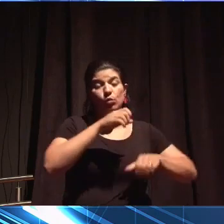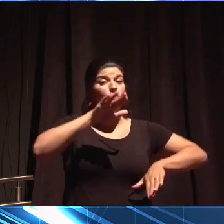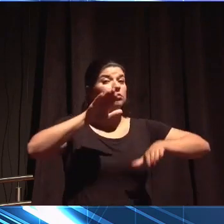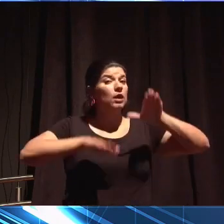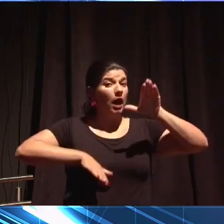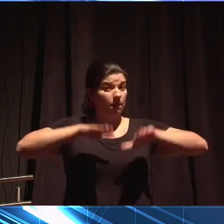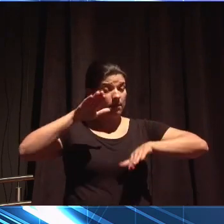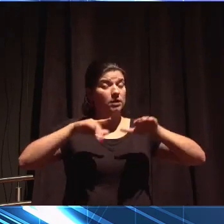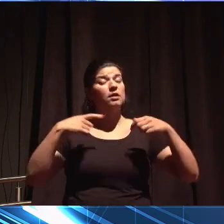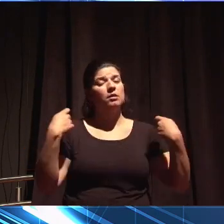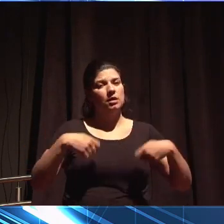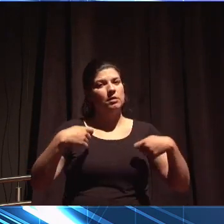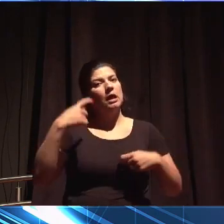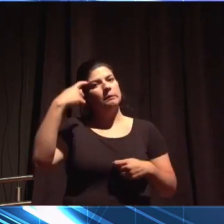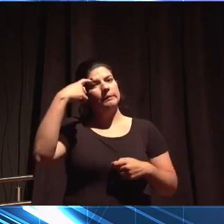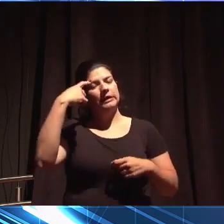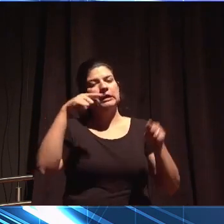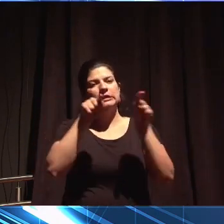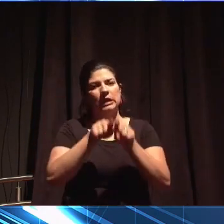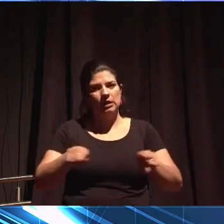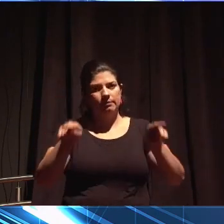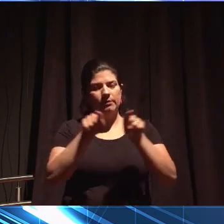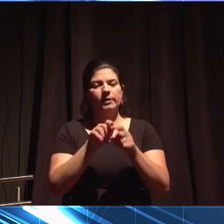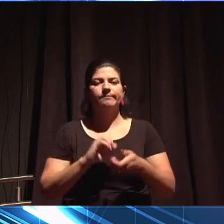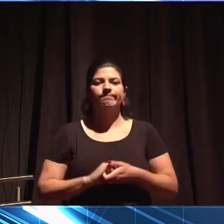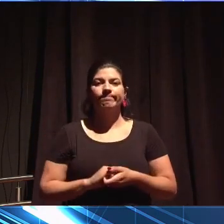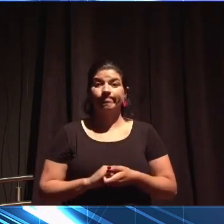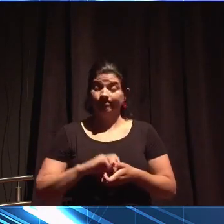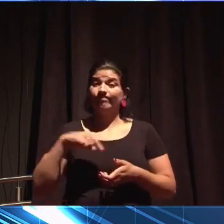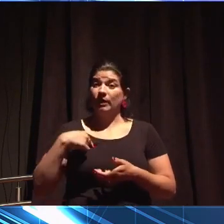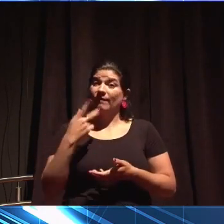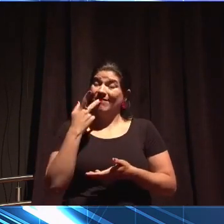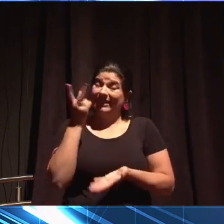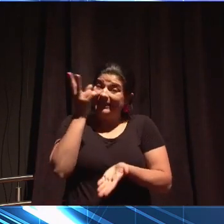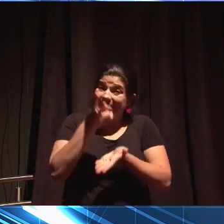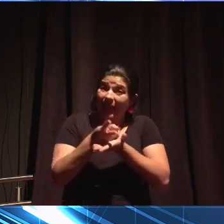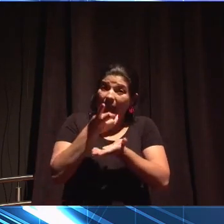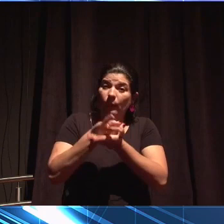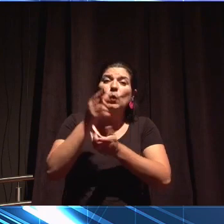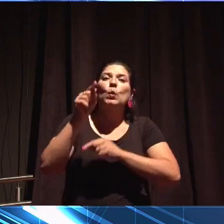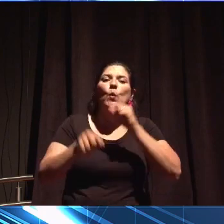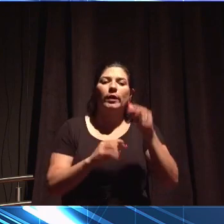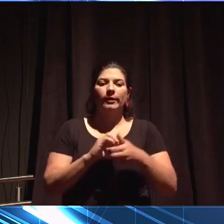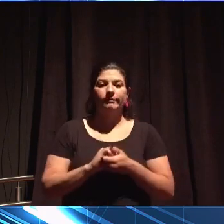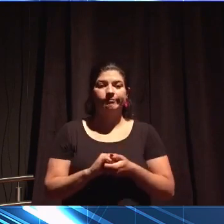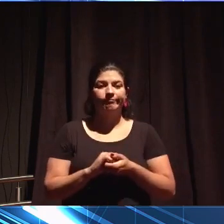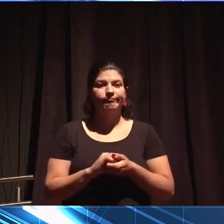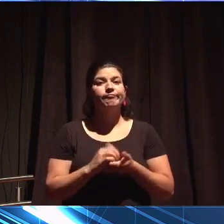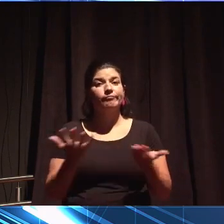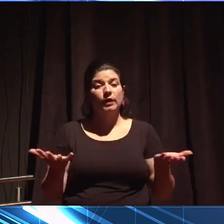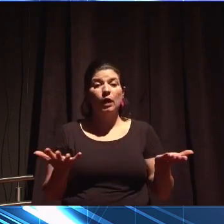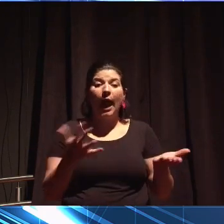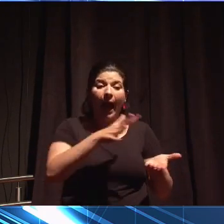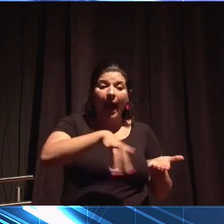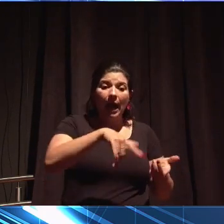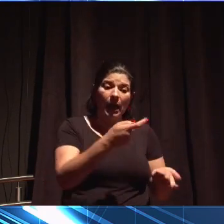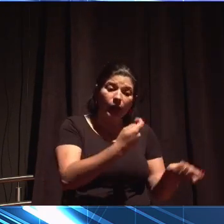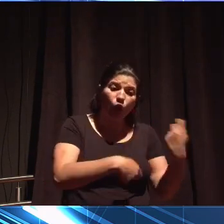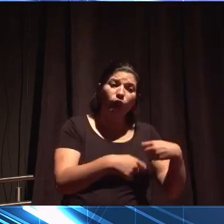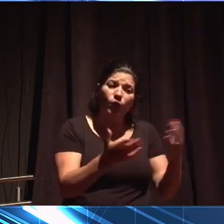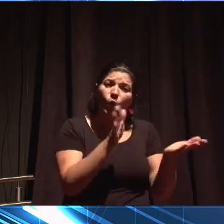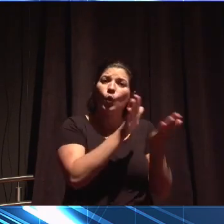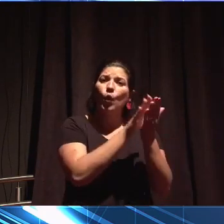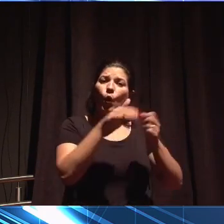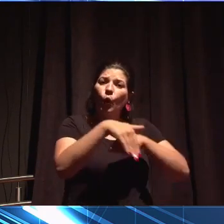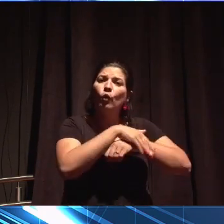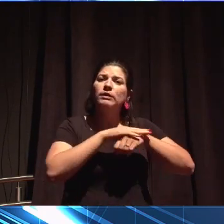ser levado isso em consideração, e por isso que a gente bate bastante ali na tecla de que, cara, vamos conversar com a área de negócios, vamos cobrar